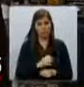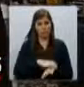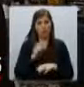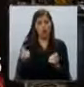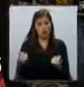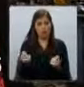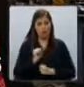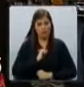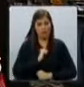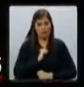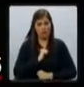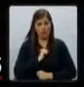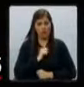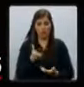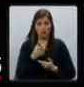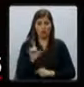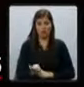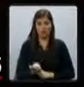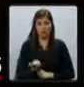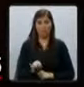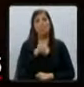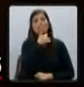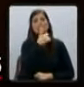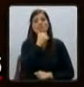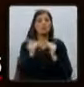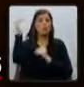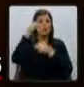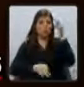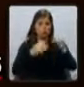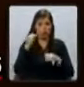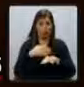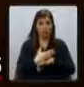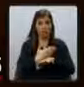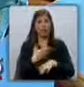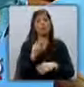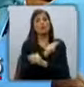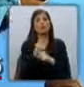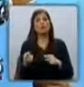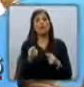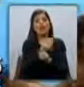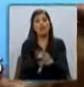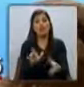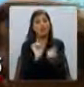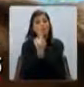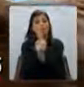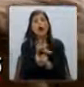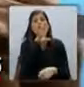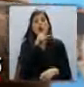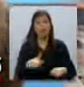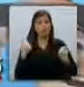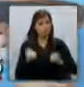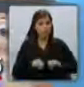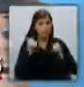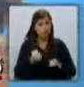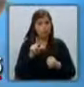situação financeira também ajuda bastante atenção do Supremo Tribunal ainda tarda com as crianças sem poderem estar com a mãe e sem poderem avançar